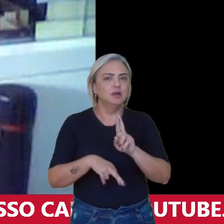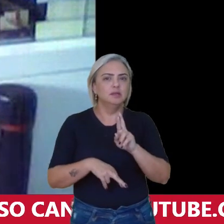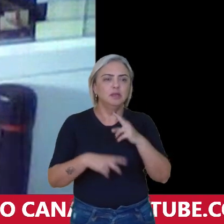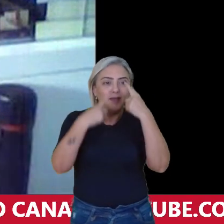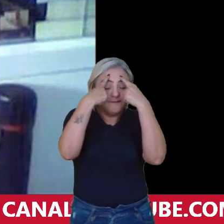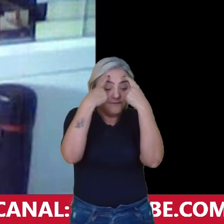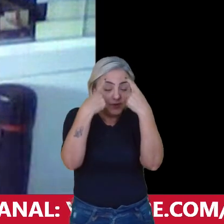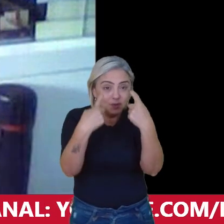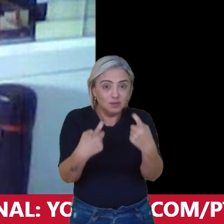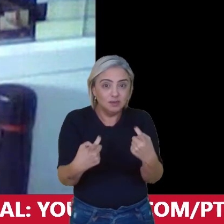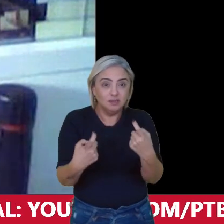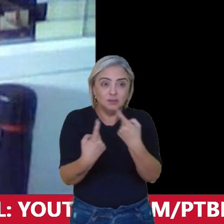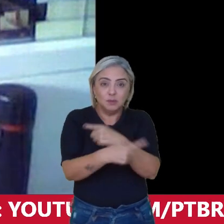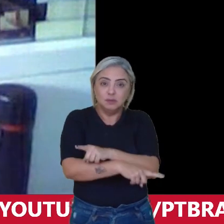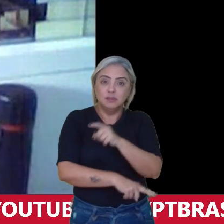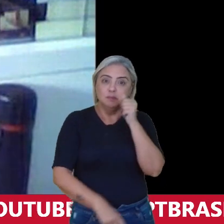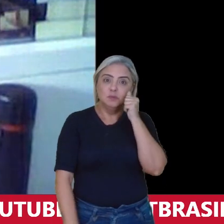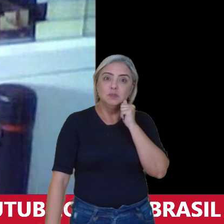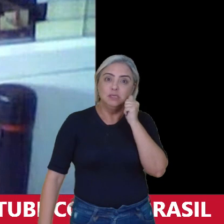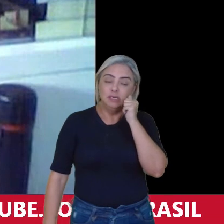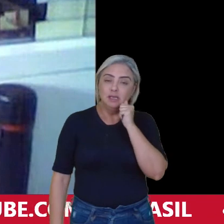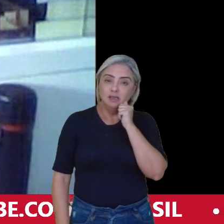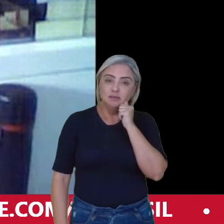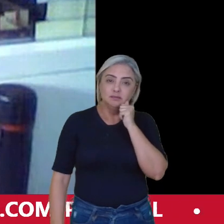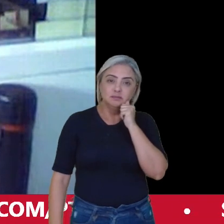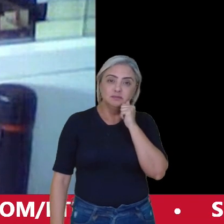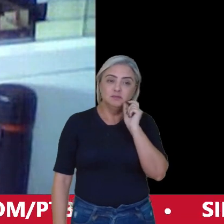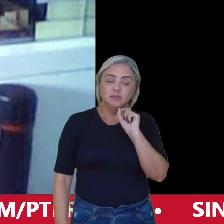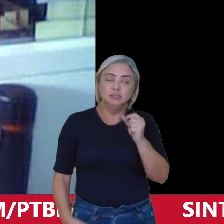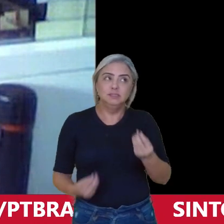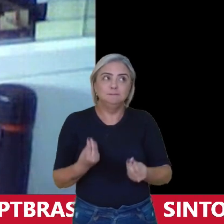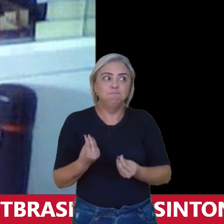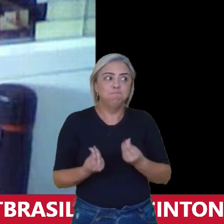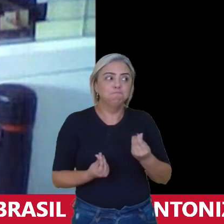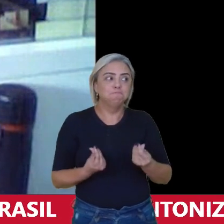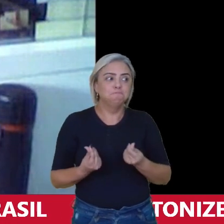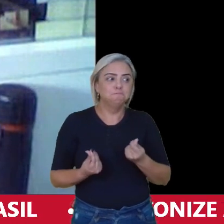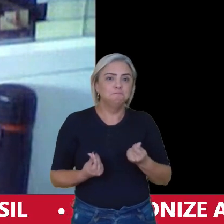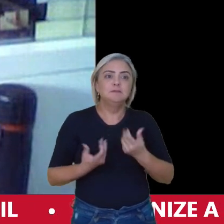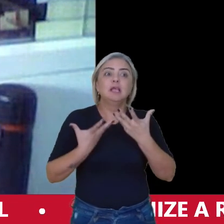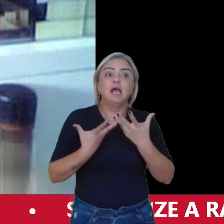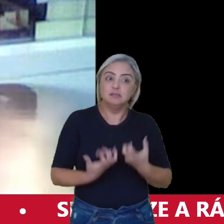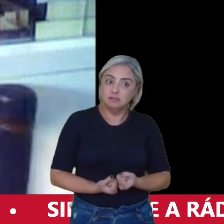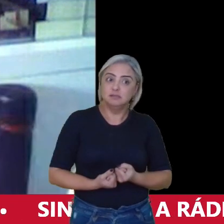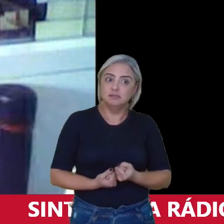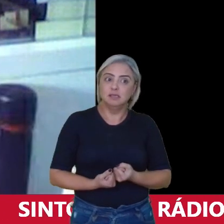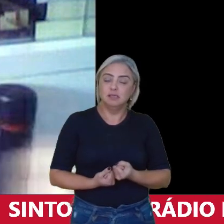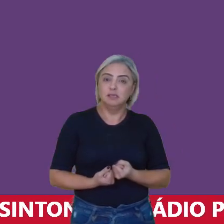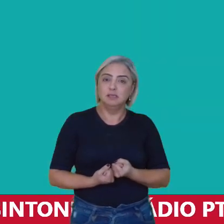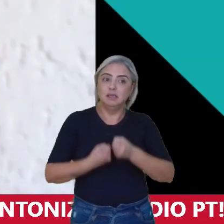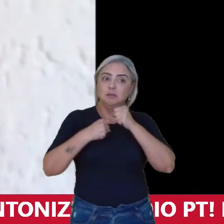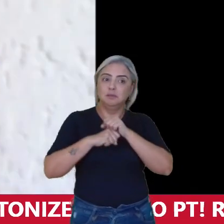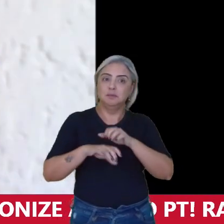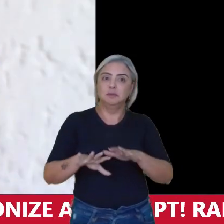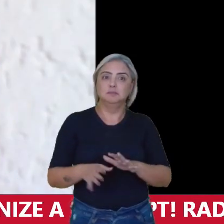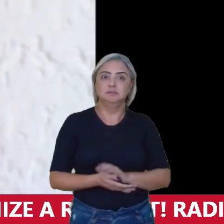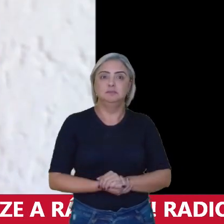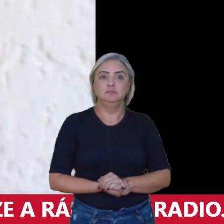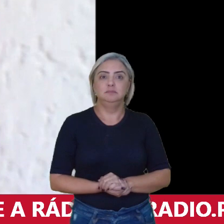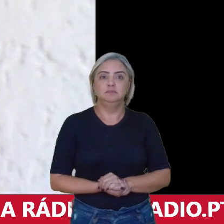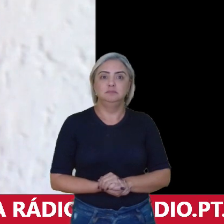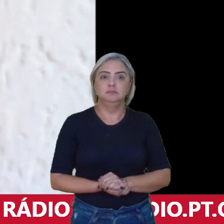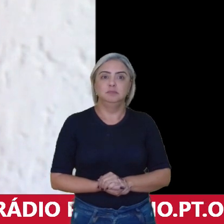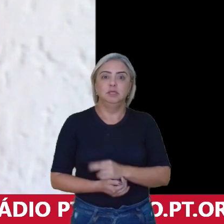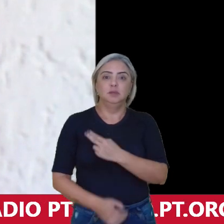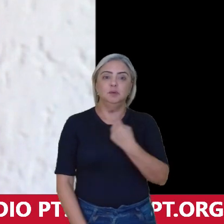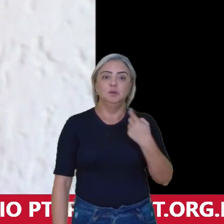a violência contra a mulher seja, de certa forma, aceita e dinamizada. Só o